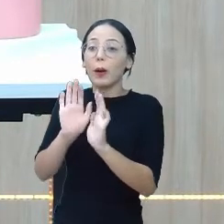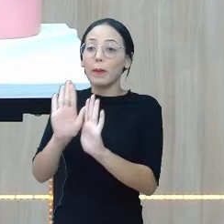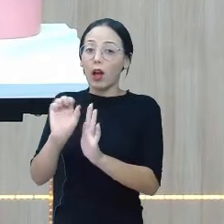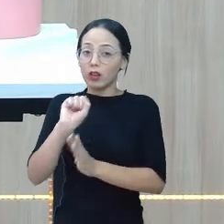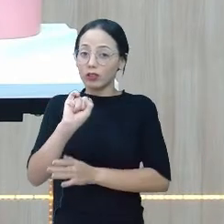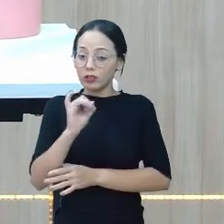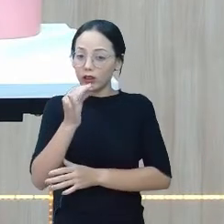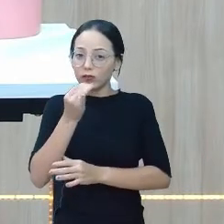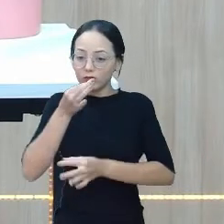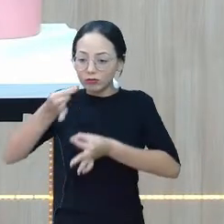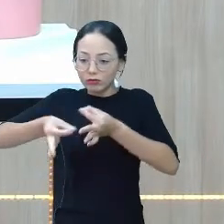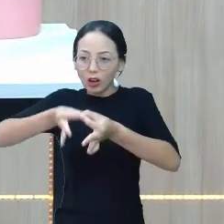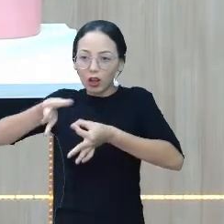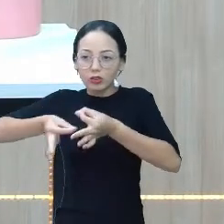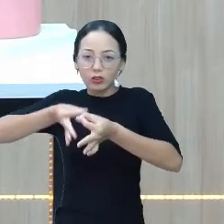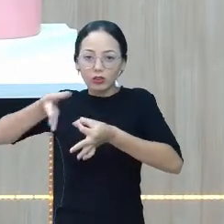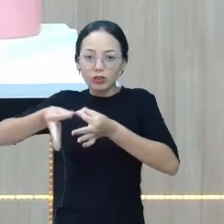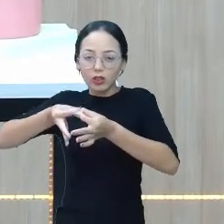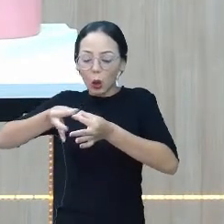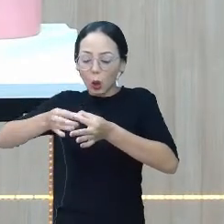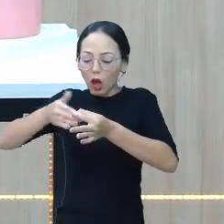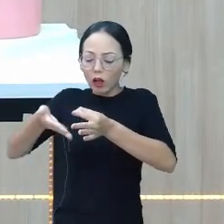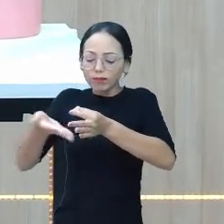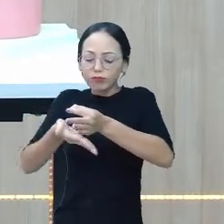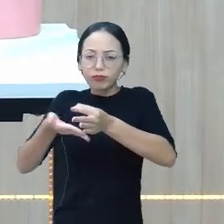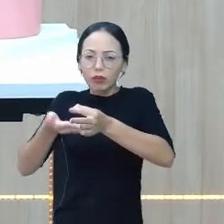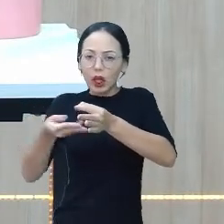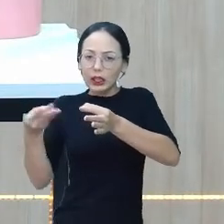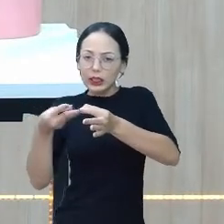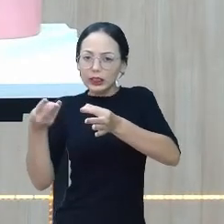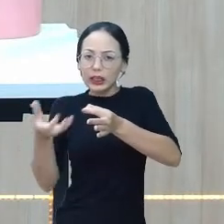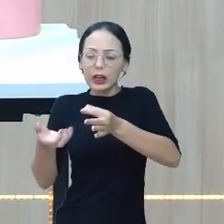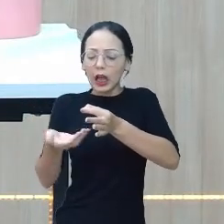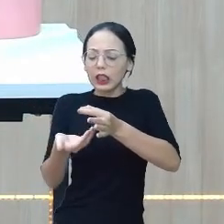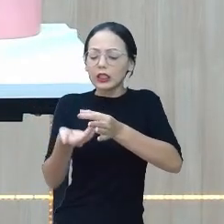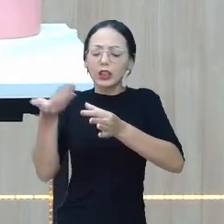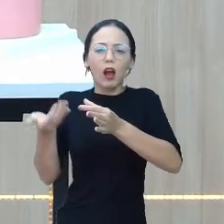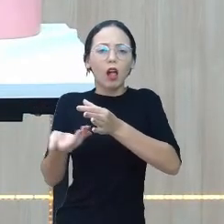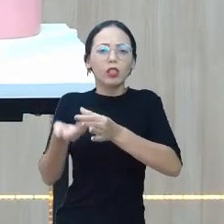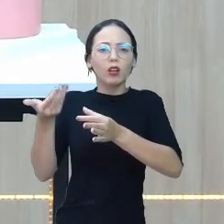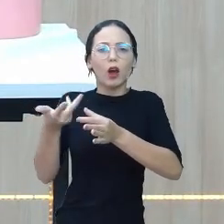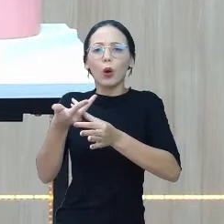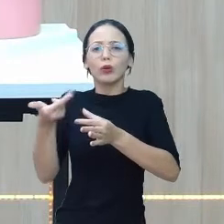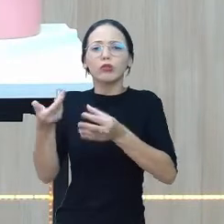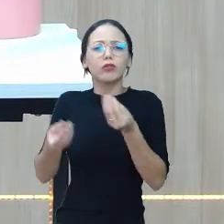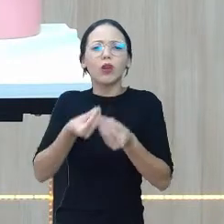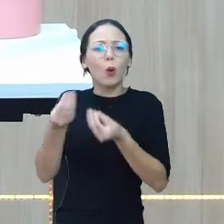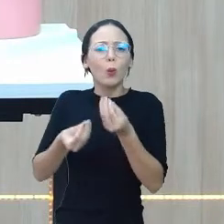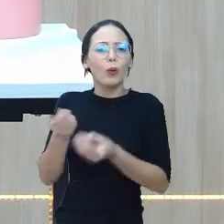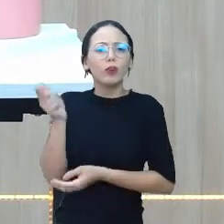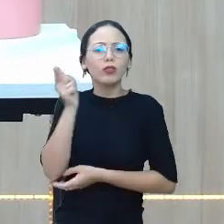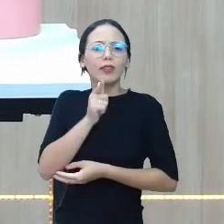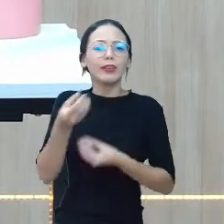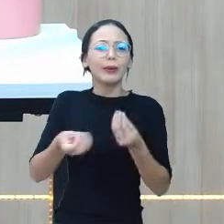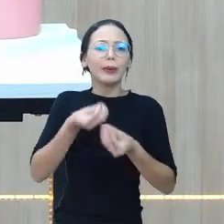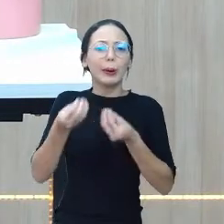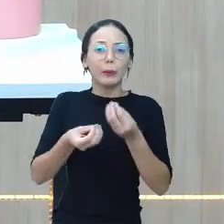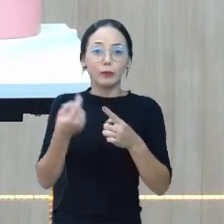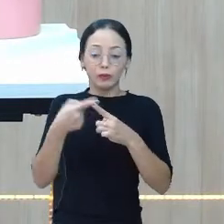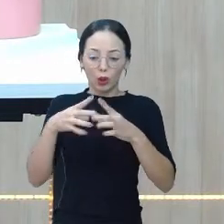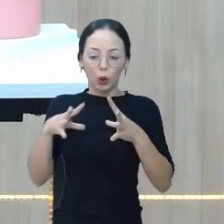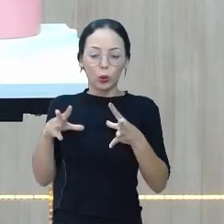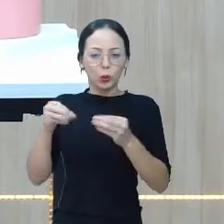aqui, né, que está aqui nessa terceira camada, ela quiser excretar alguma coisa, veja que interessante. Todos